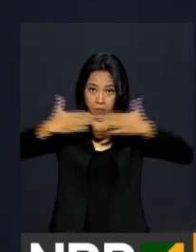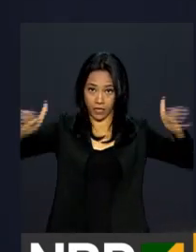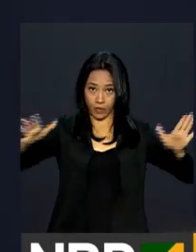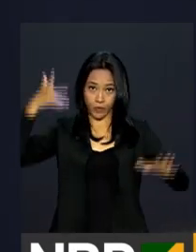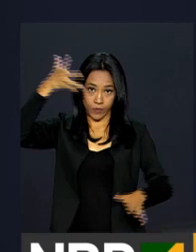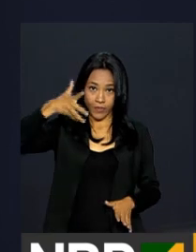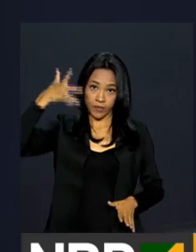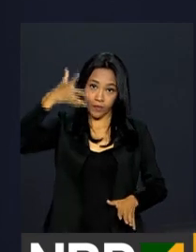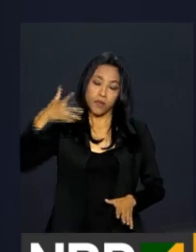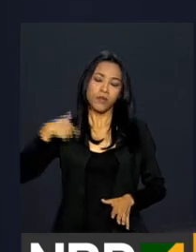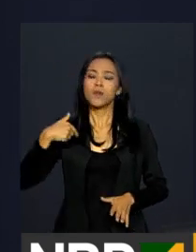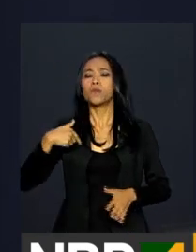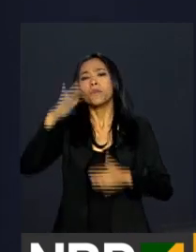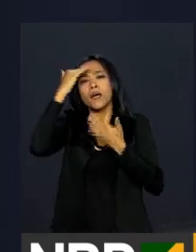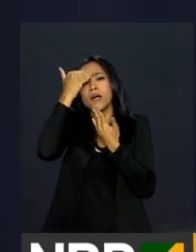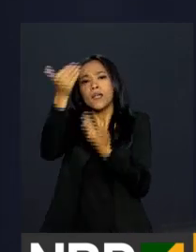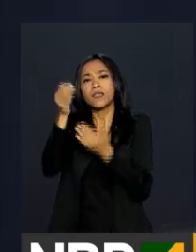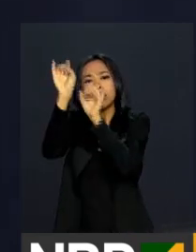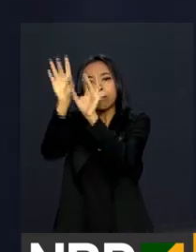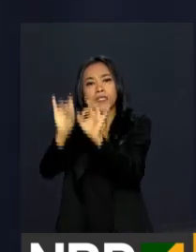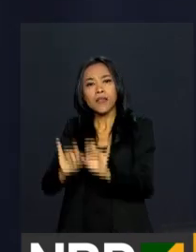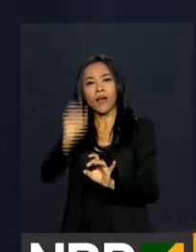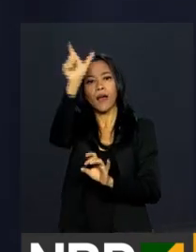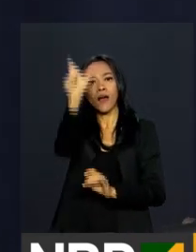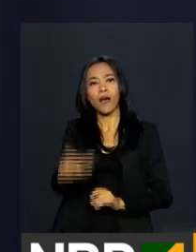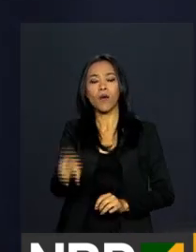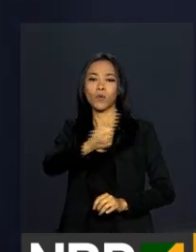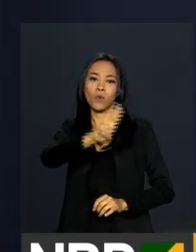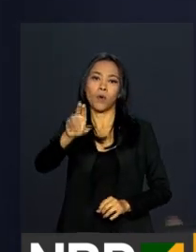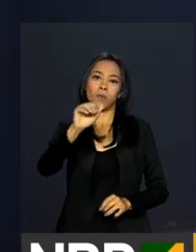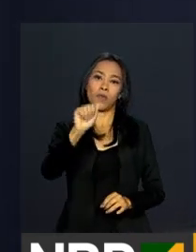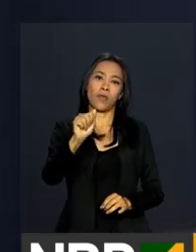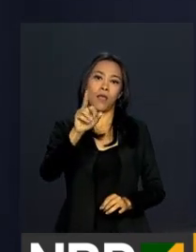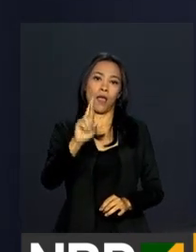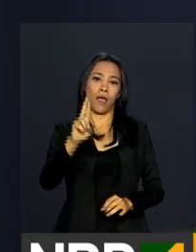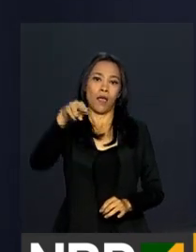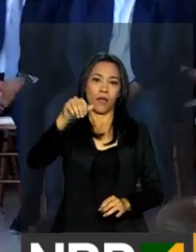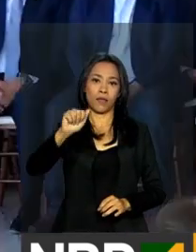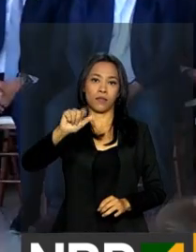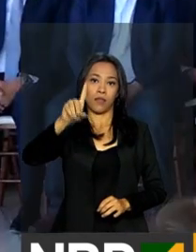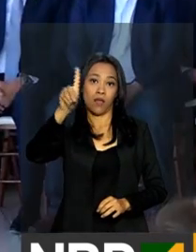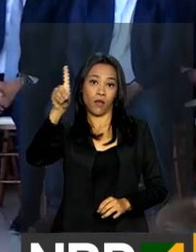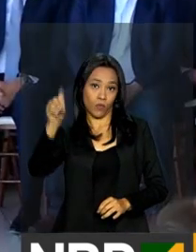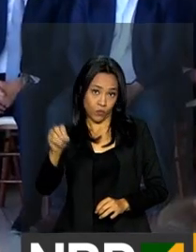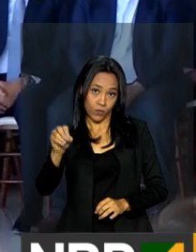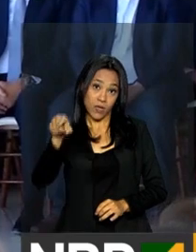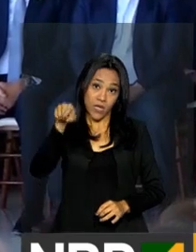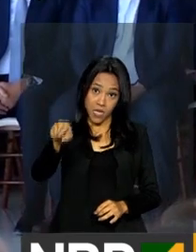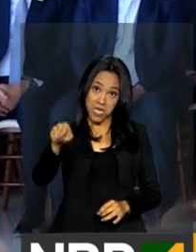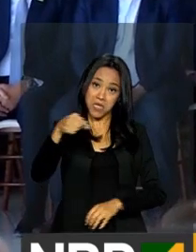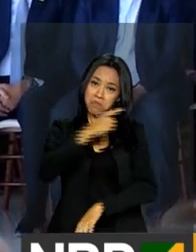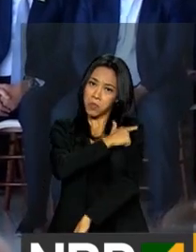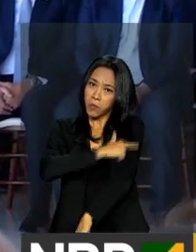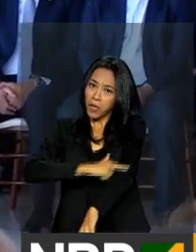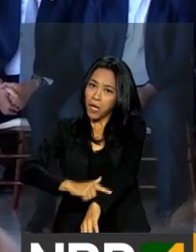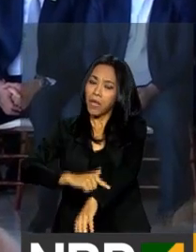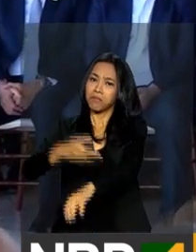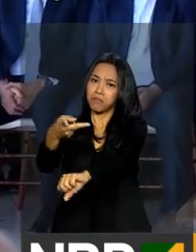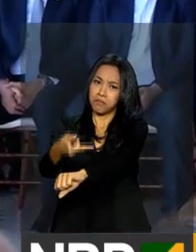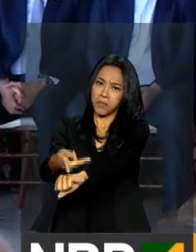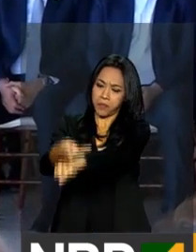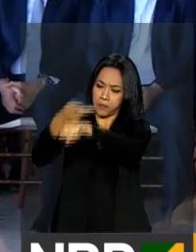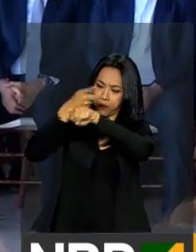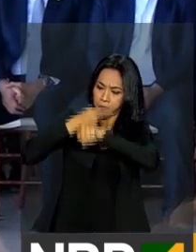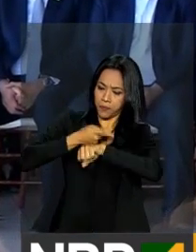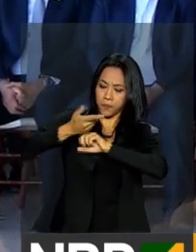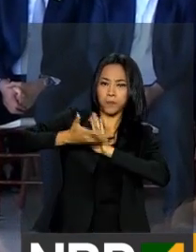um agradecimento muito especial ao Arnaldo, porque ele teve a delicadeza, a gentileza de premiar-me com